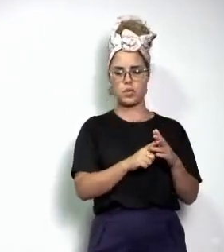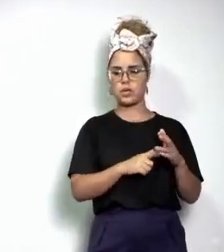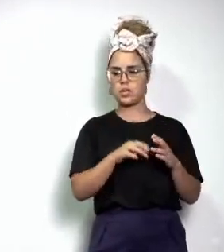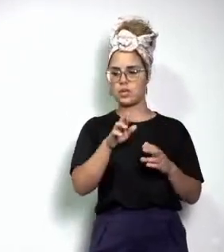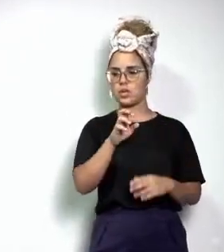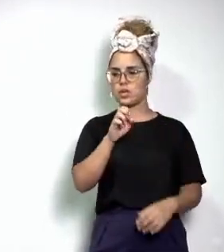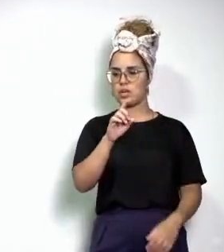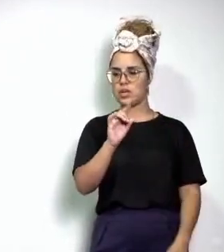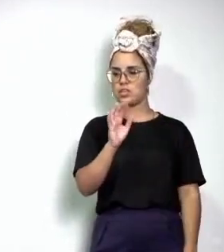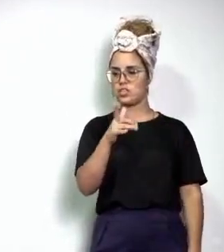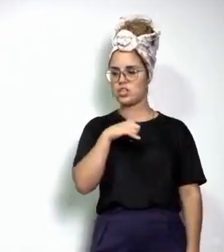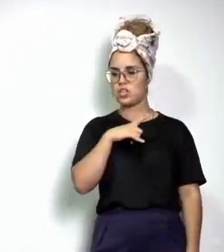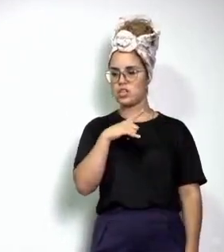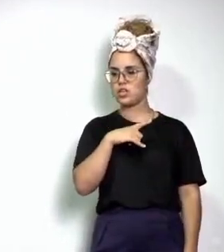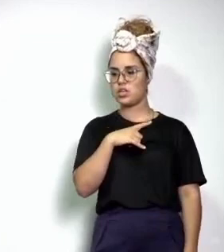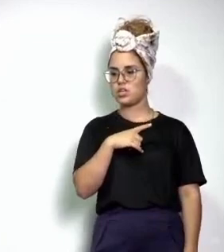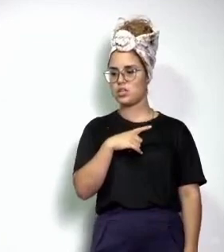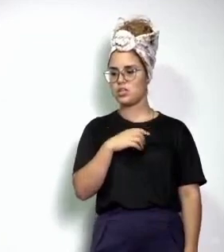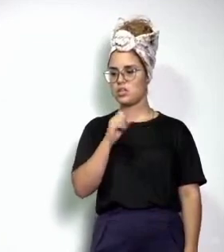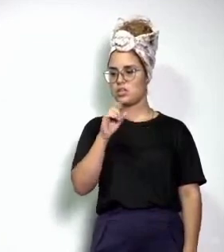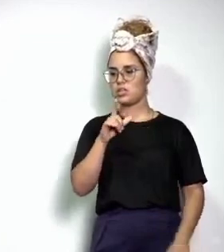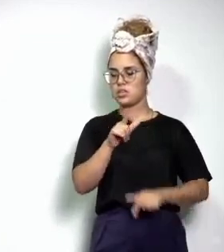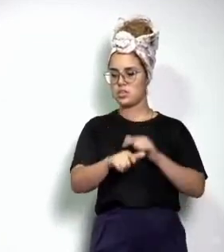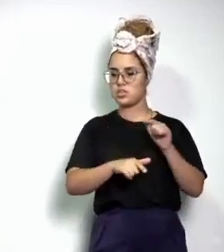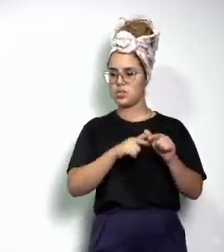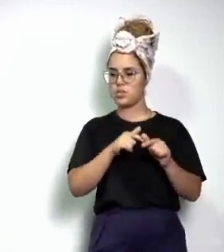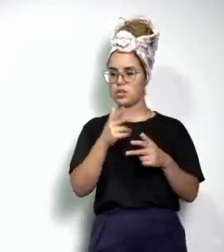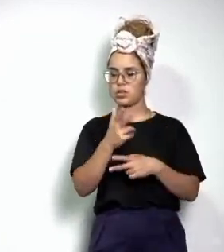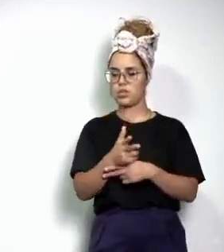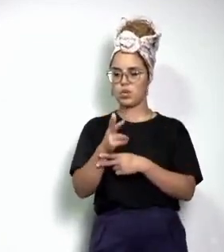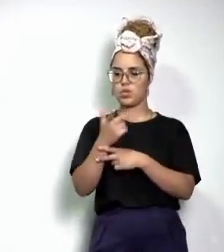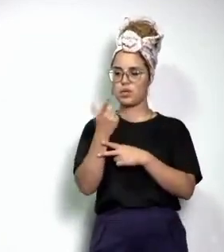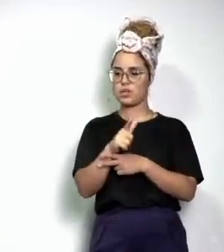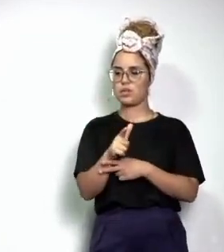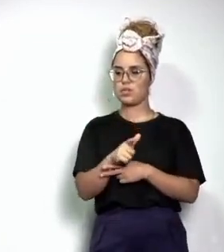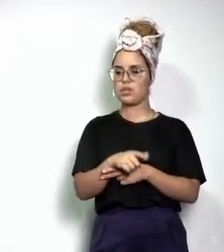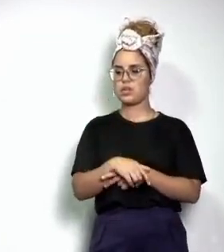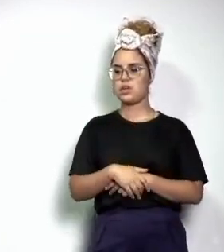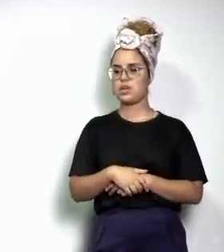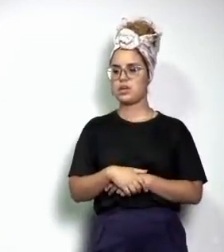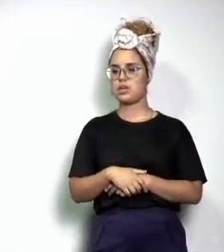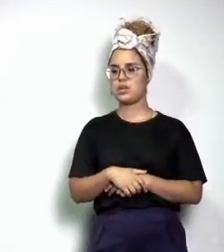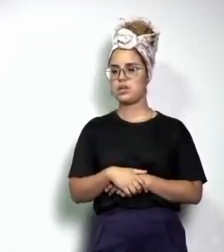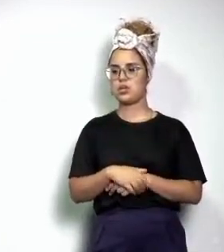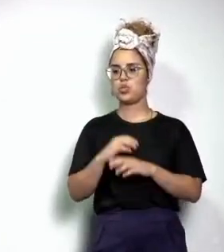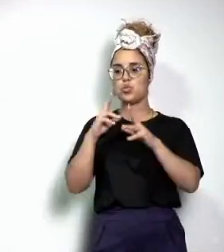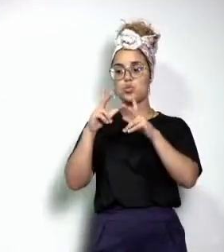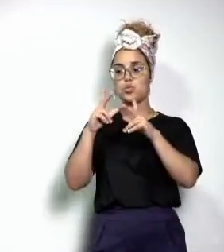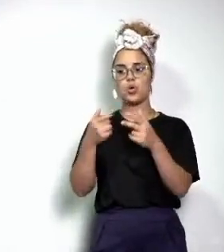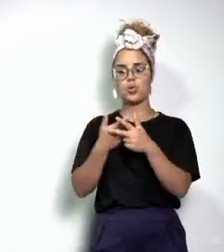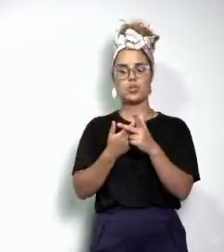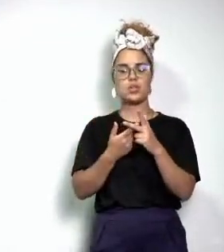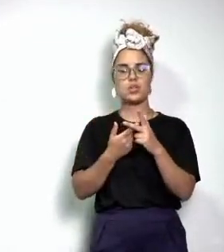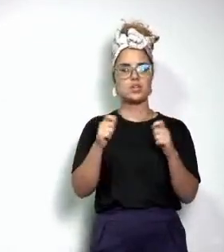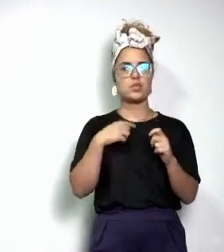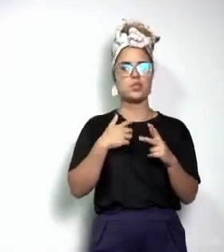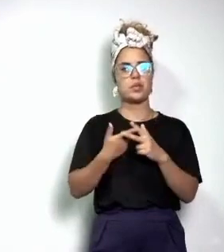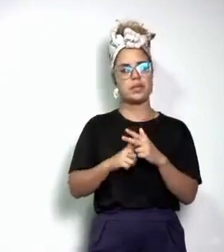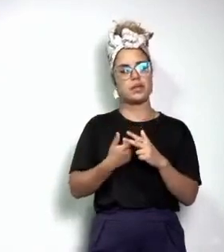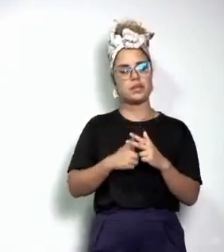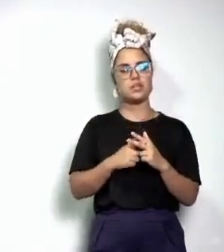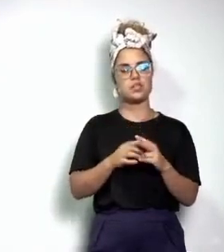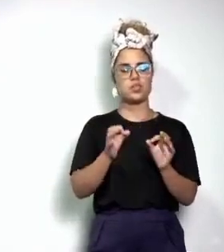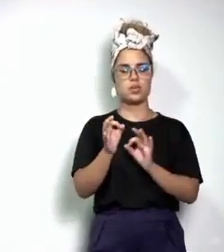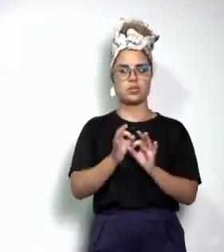tem, né? Então, se a gente está trabalhando com alguma câmera que não tem tudo isso para a gente ter possibilidade